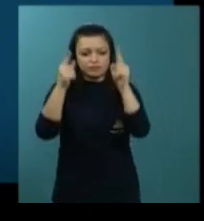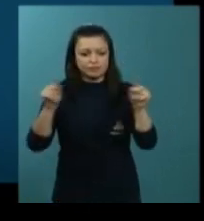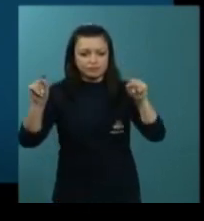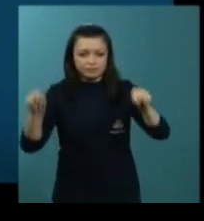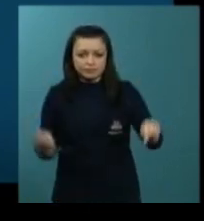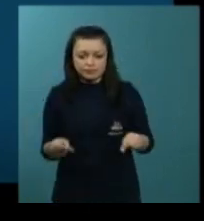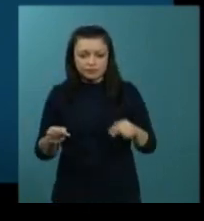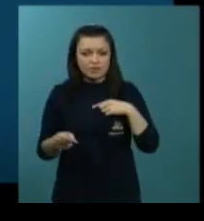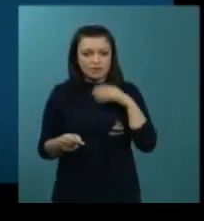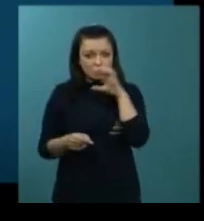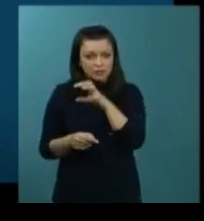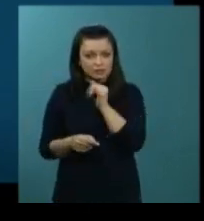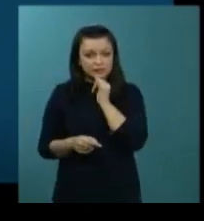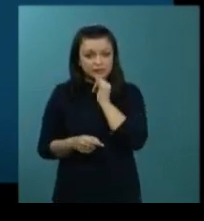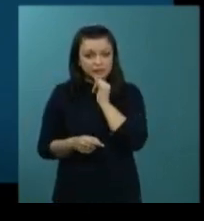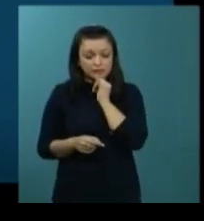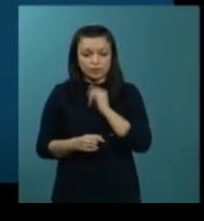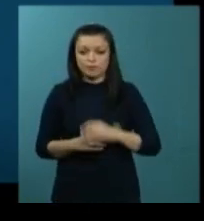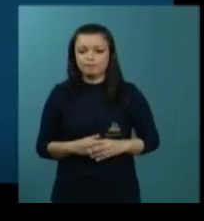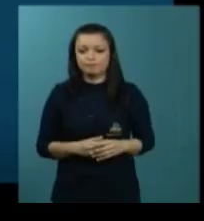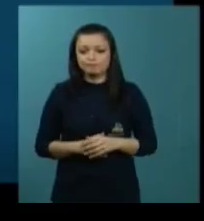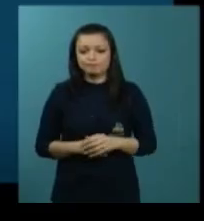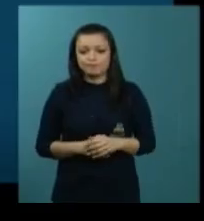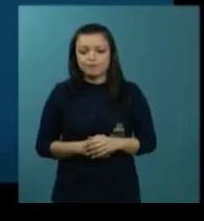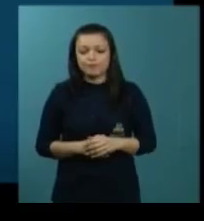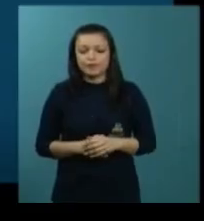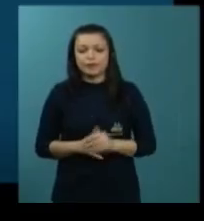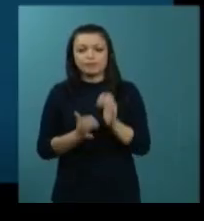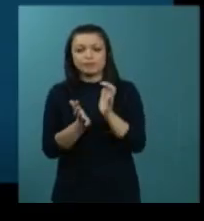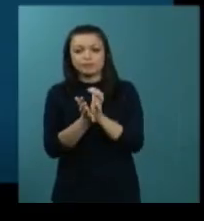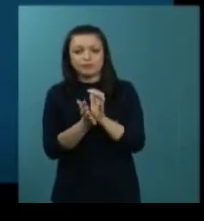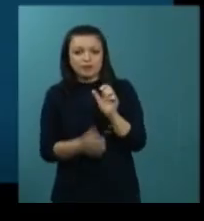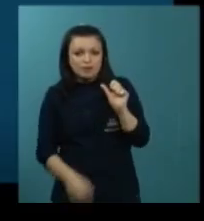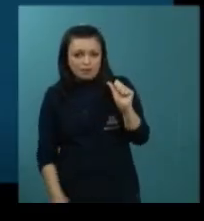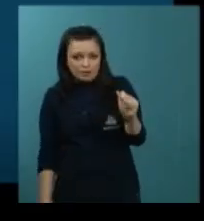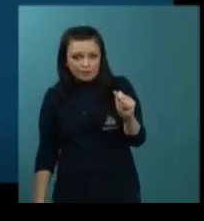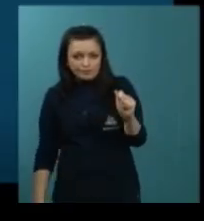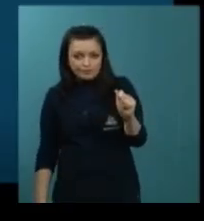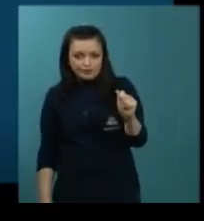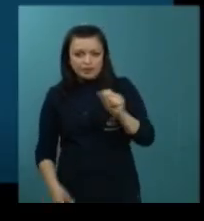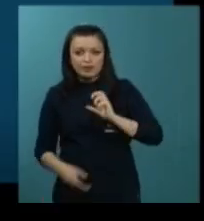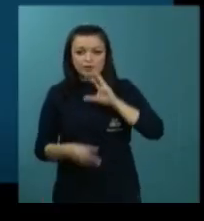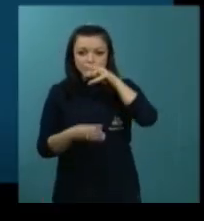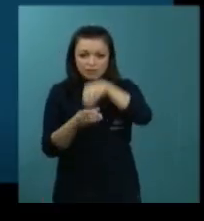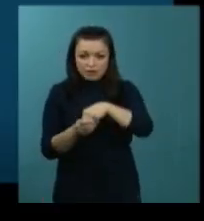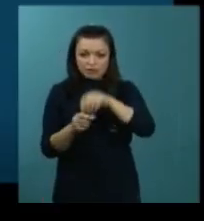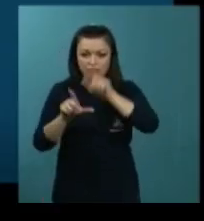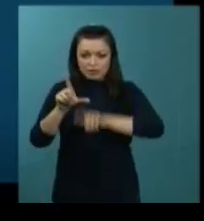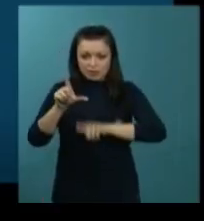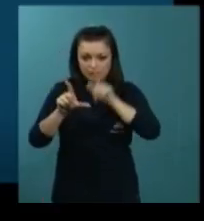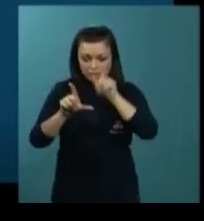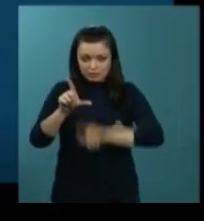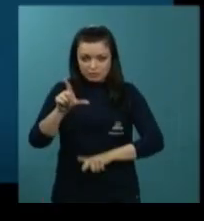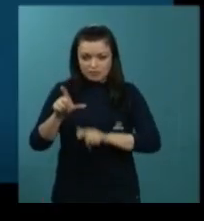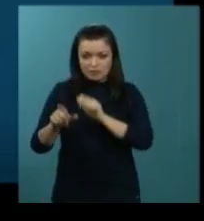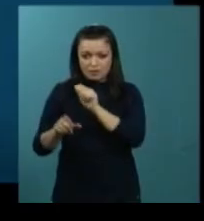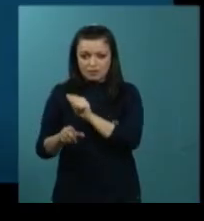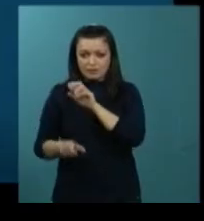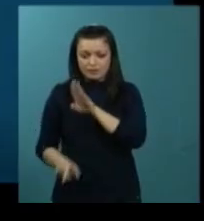chaves. E o conjunto A, cujos elementos são as vogais do